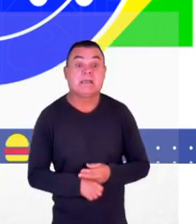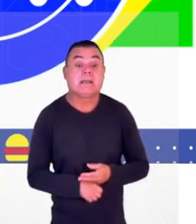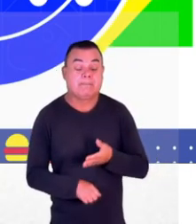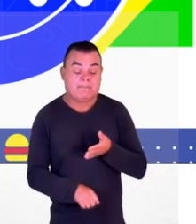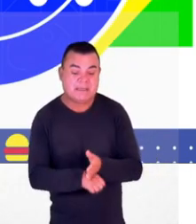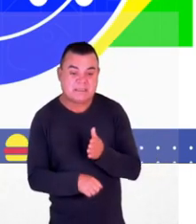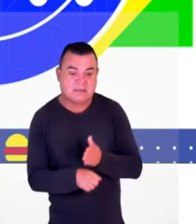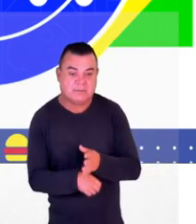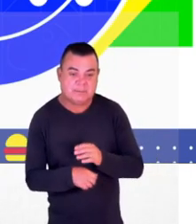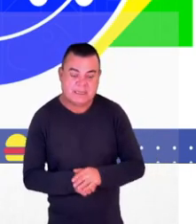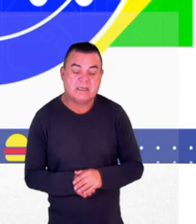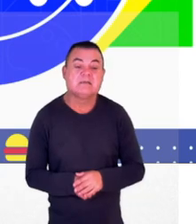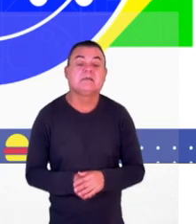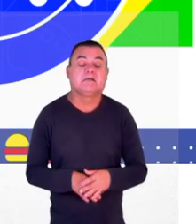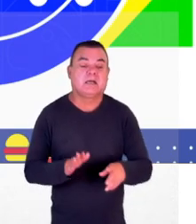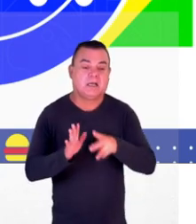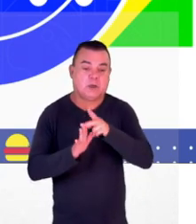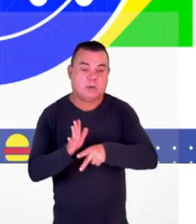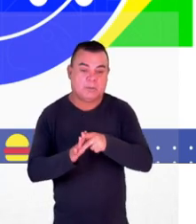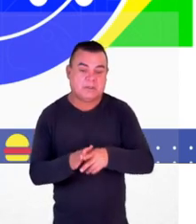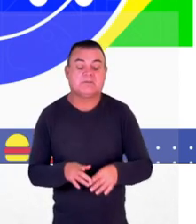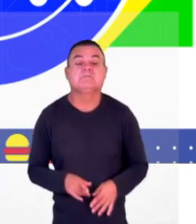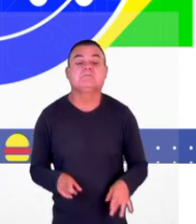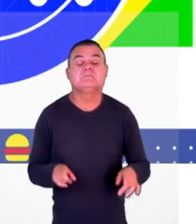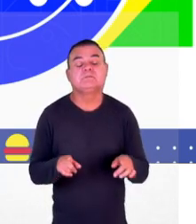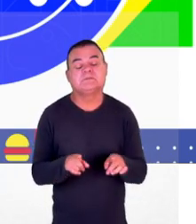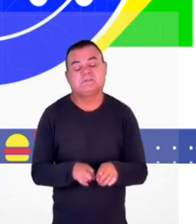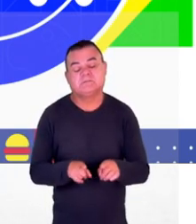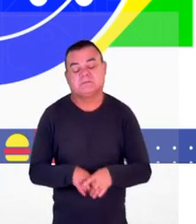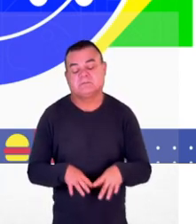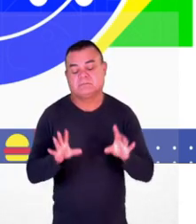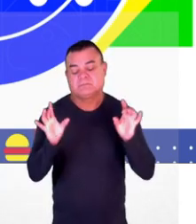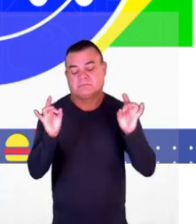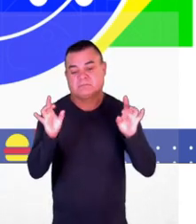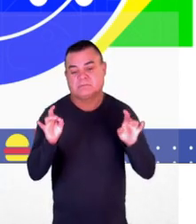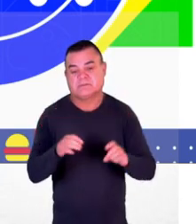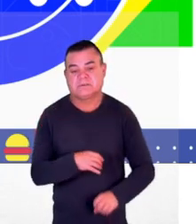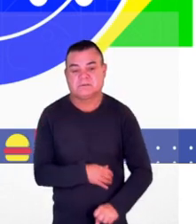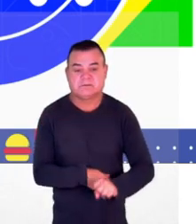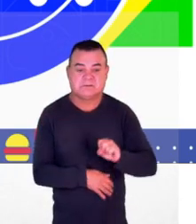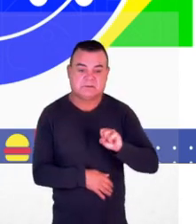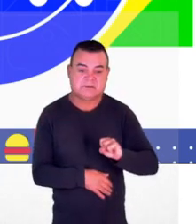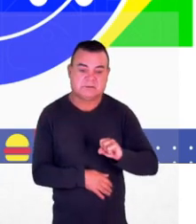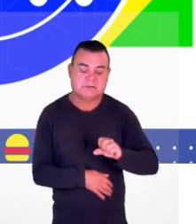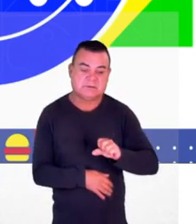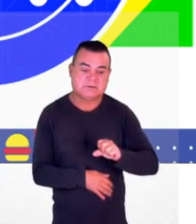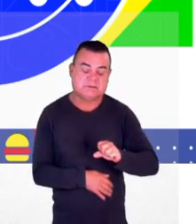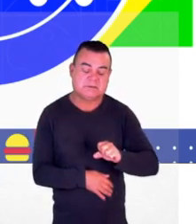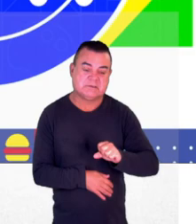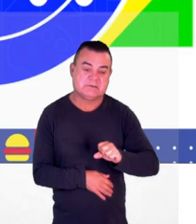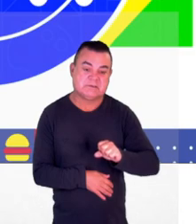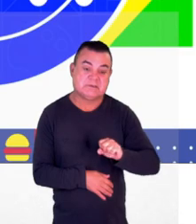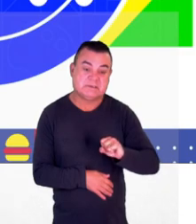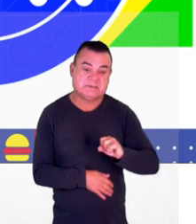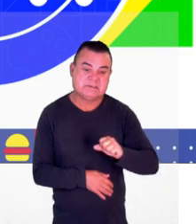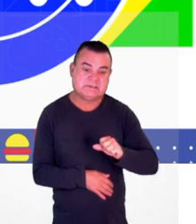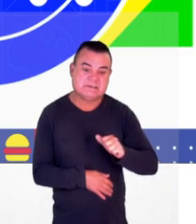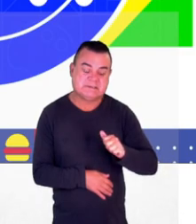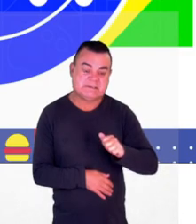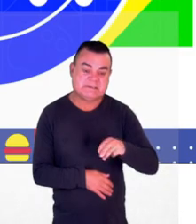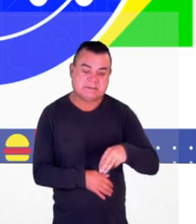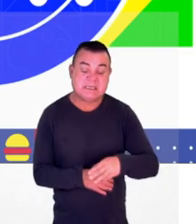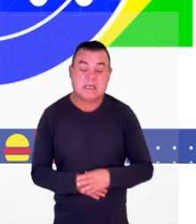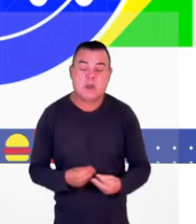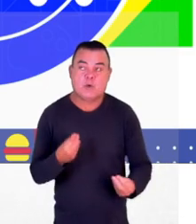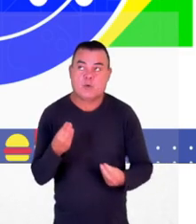aderirem não só ao plano mas especialmente ao sisan né o sistema de segurança alimentar nutricional como a espinha